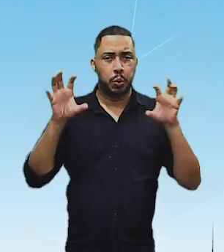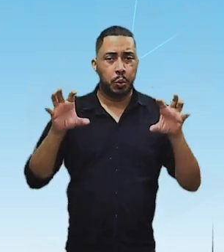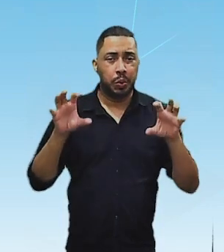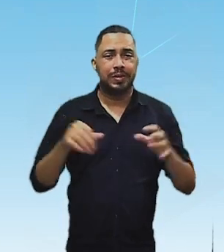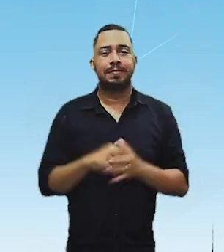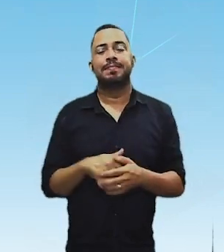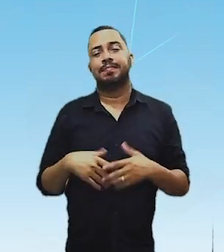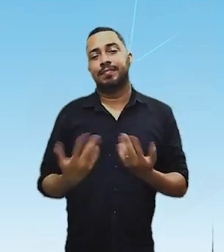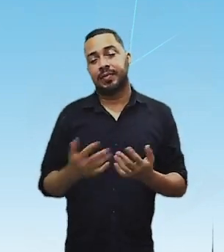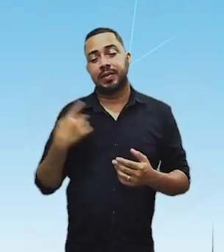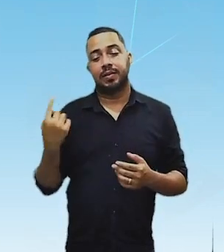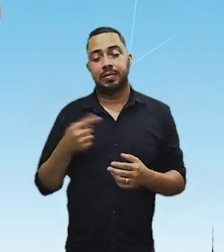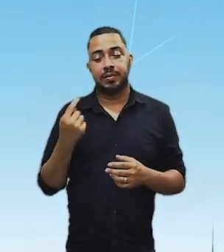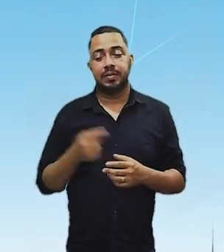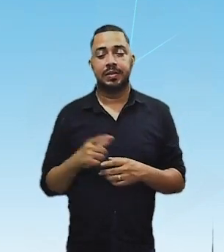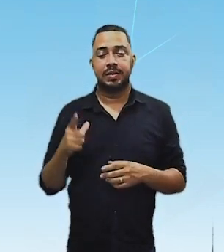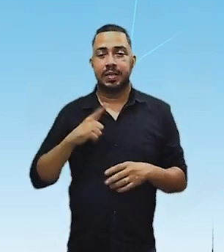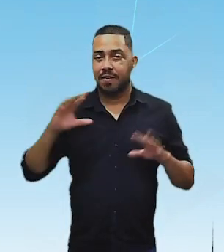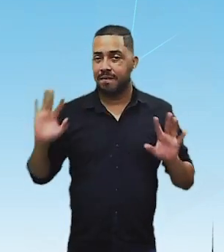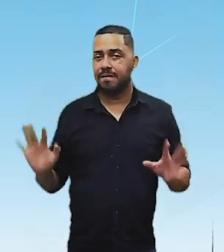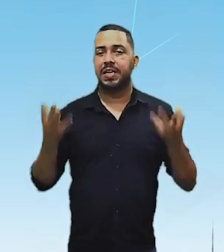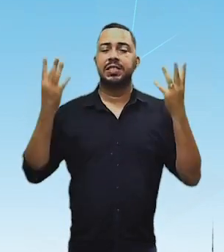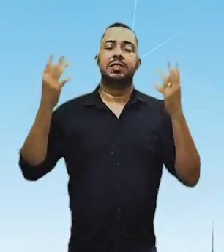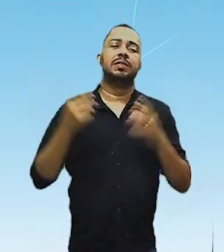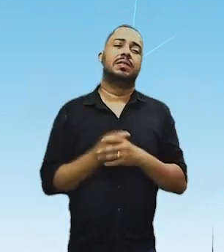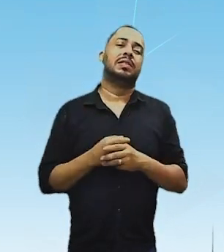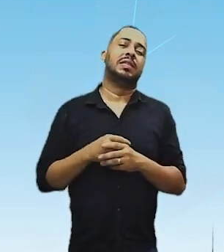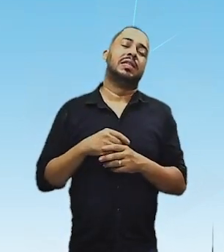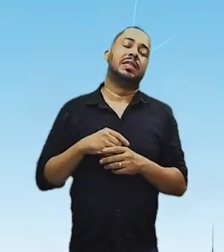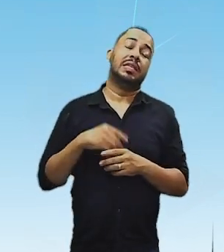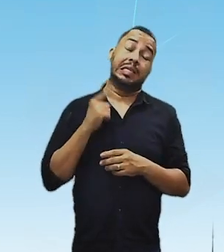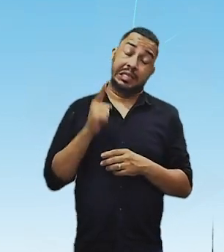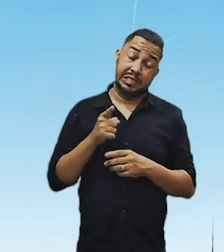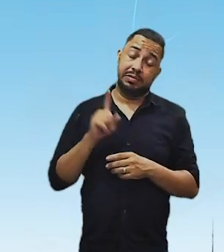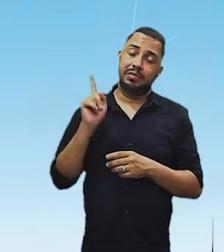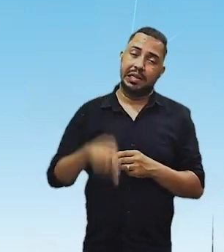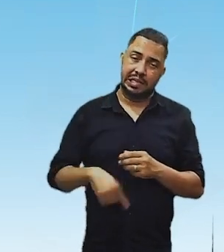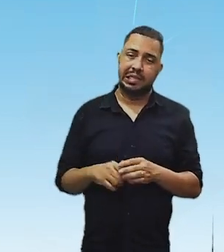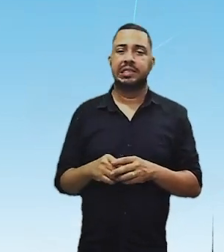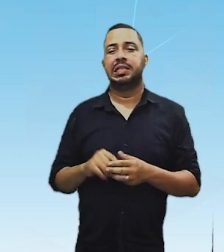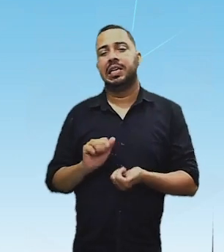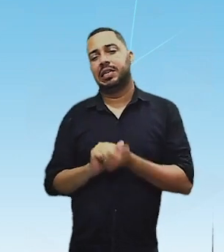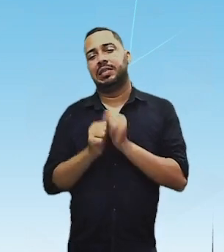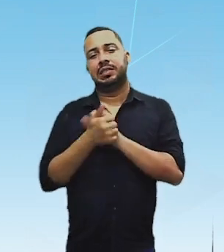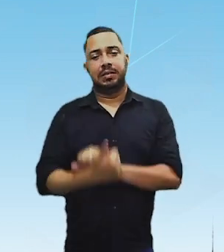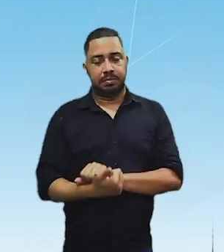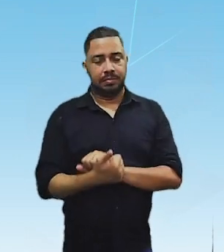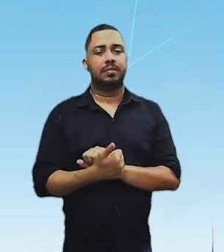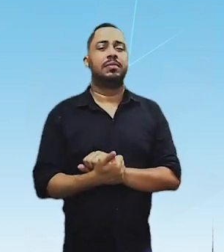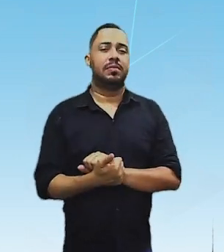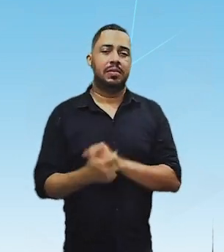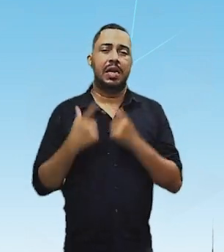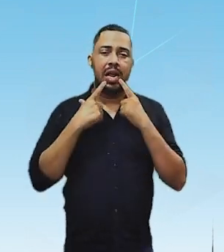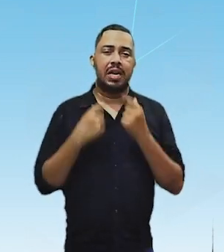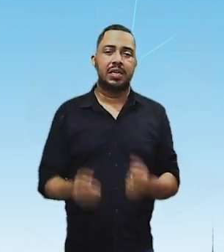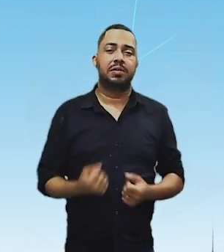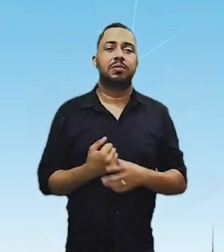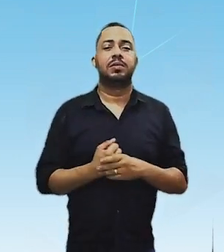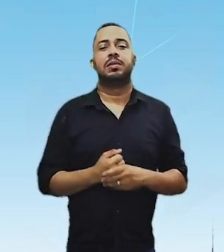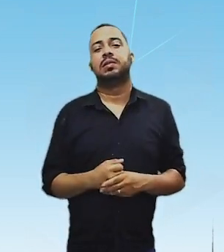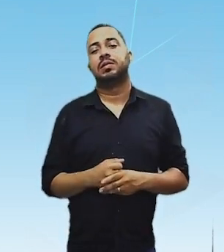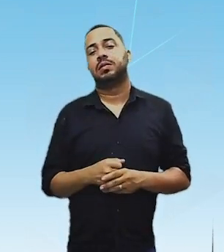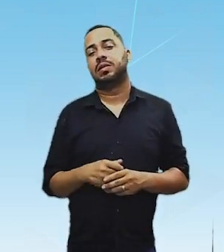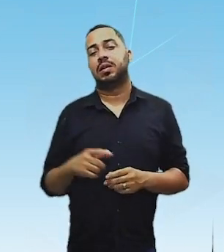seja, mostrando é a festa do Halloween. E isso aí é justamente adaptar a linguagem